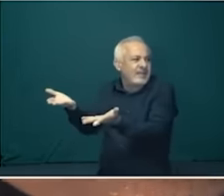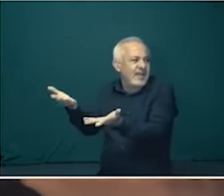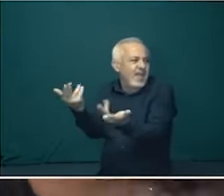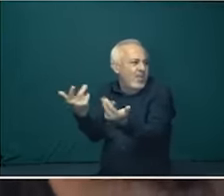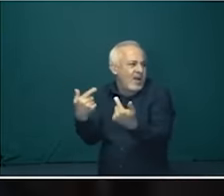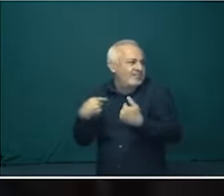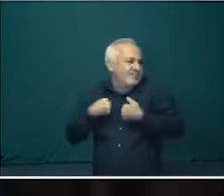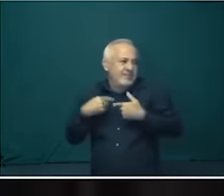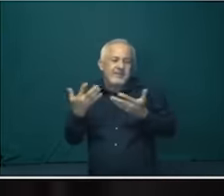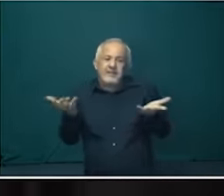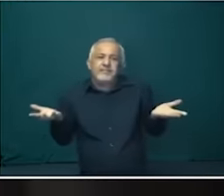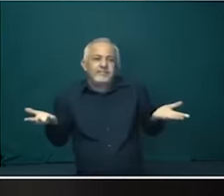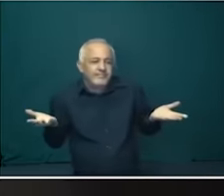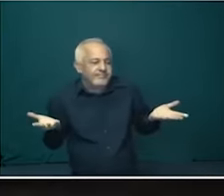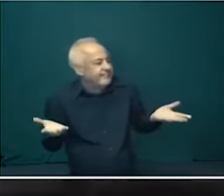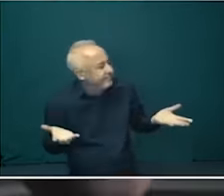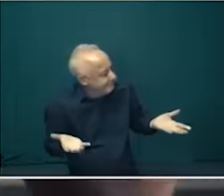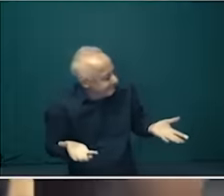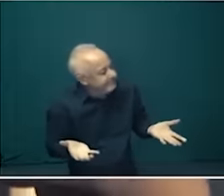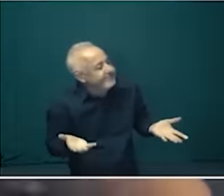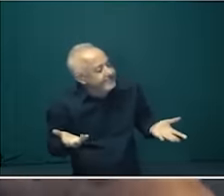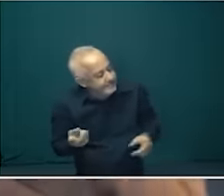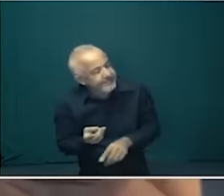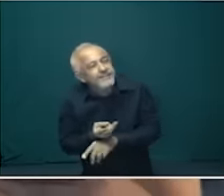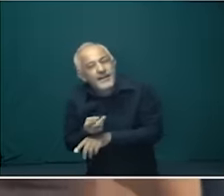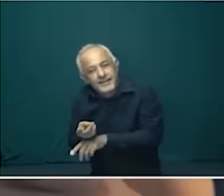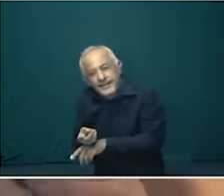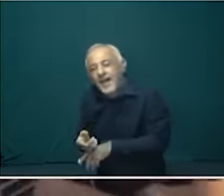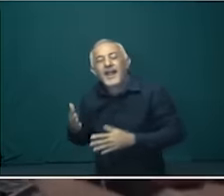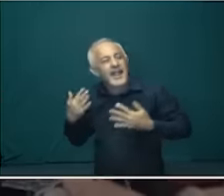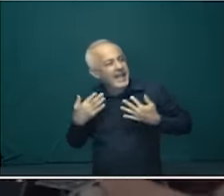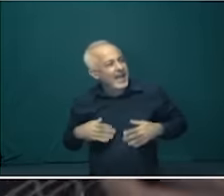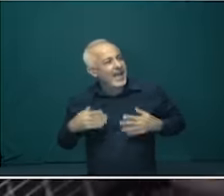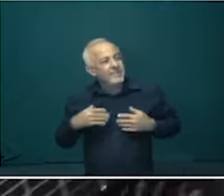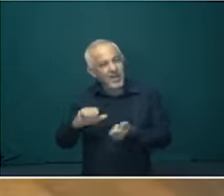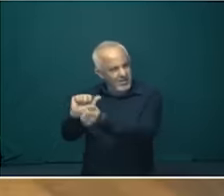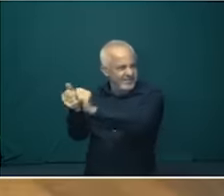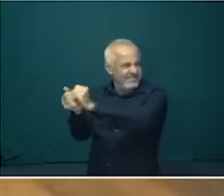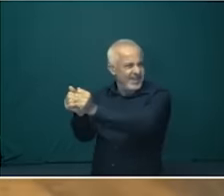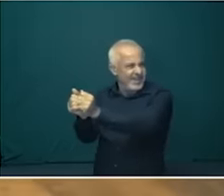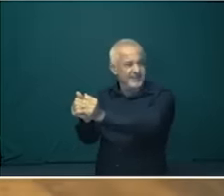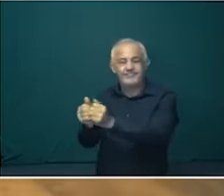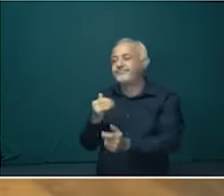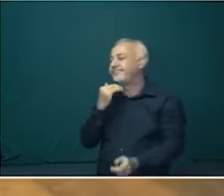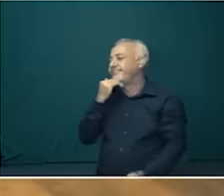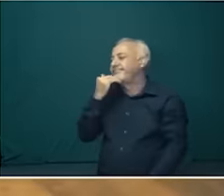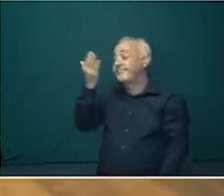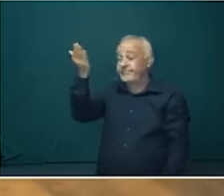mesmo jeito, que tá procurando se acalmar em um beijo